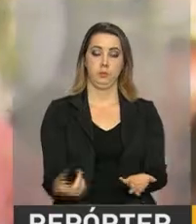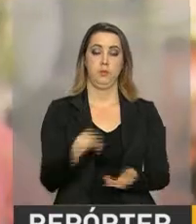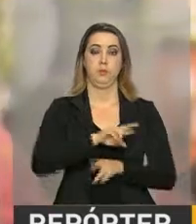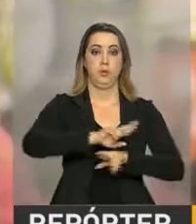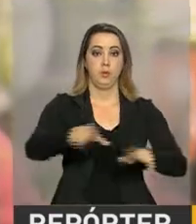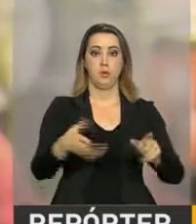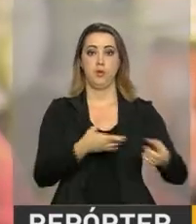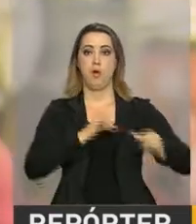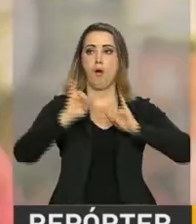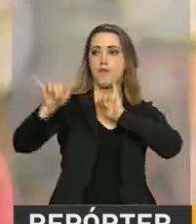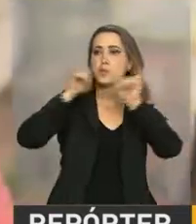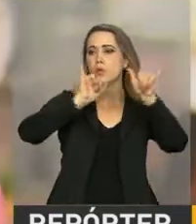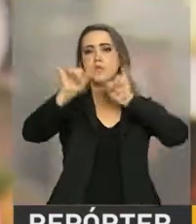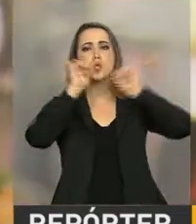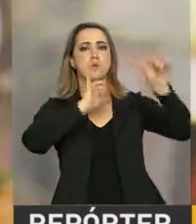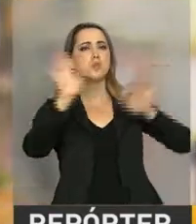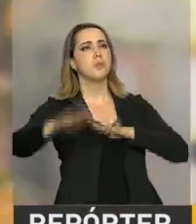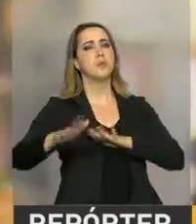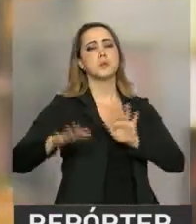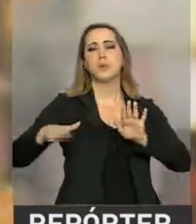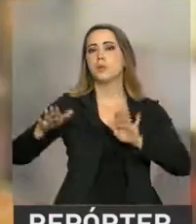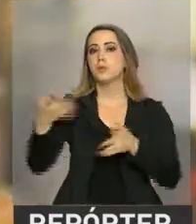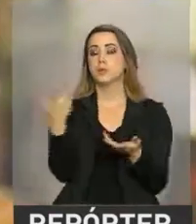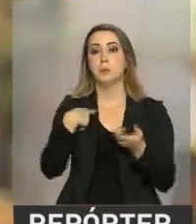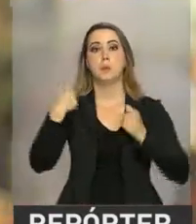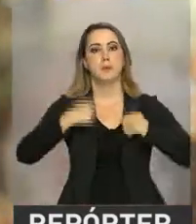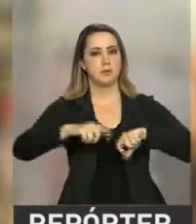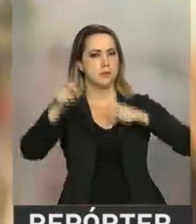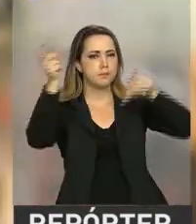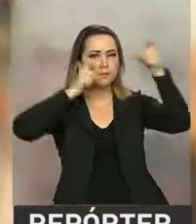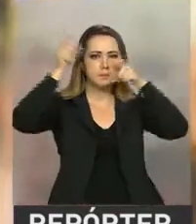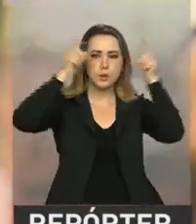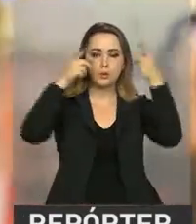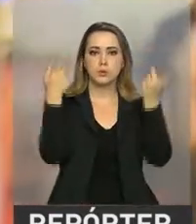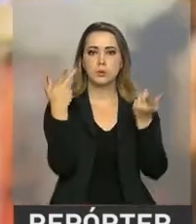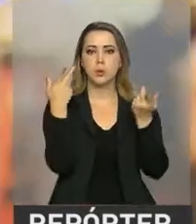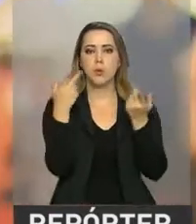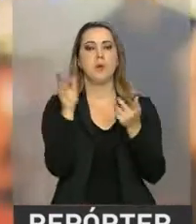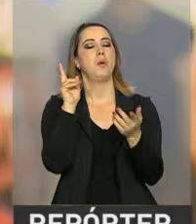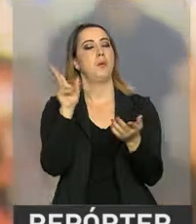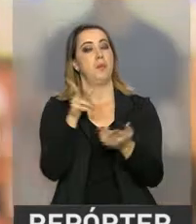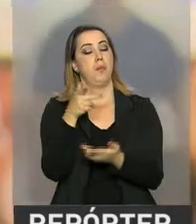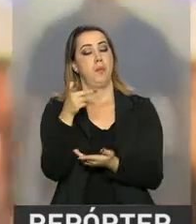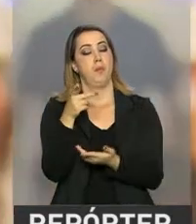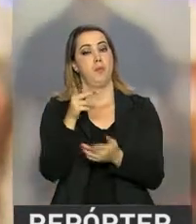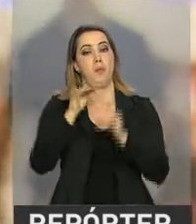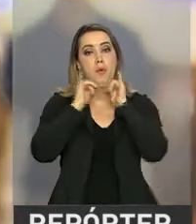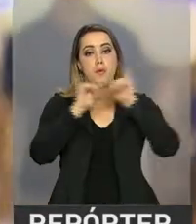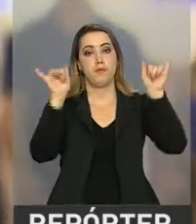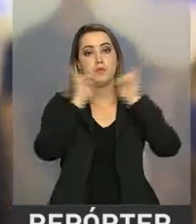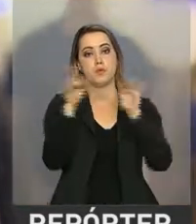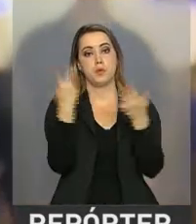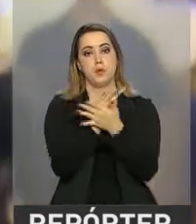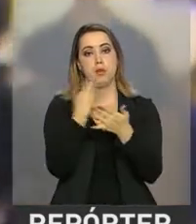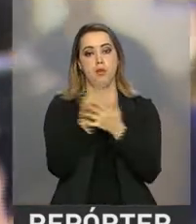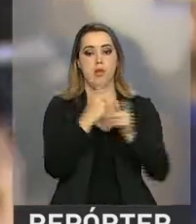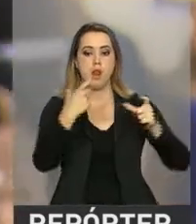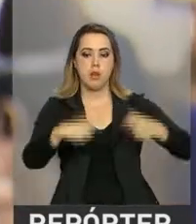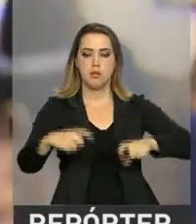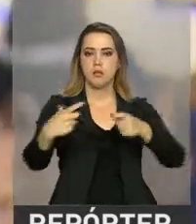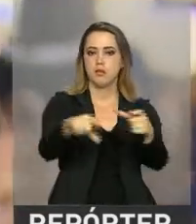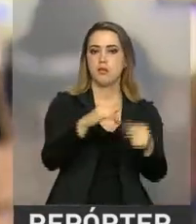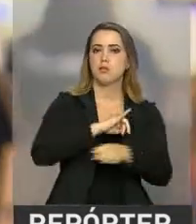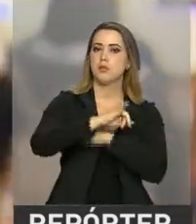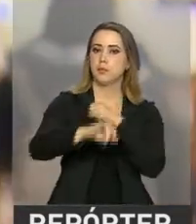consumidor precisa ficar atento para não cair em propaganda enganosa tanto na internet quanto nas lojas físicas a pessoa deve